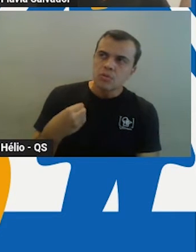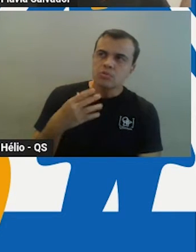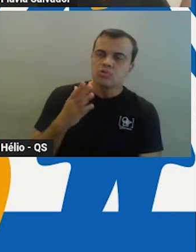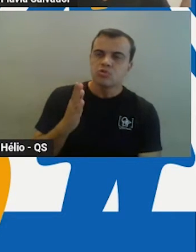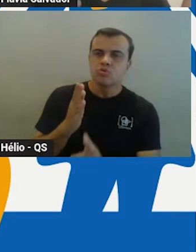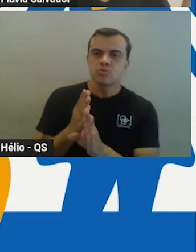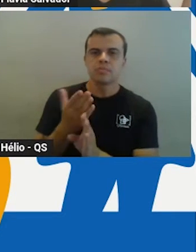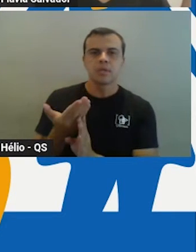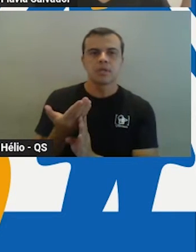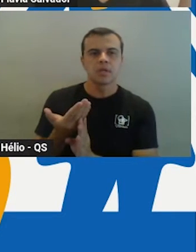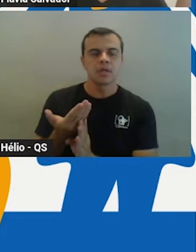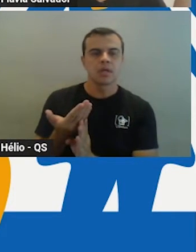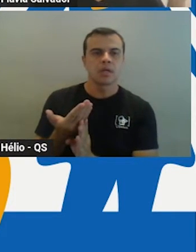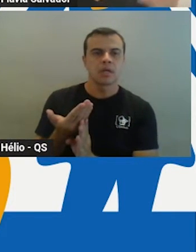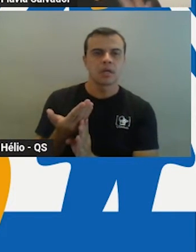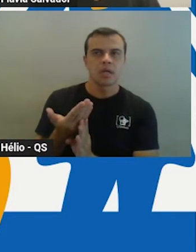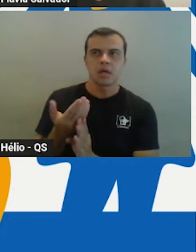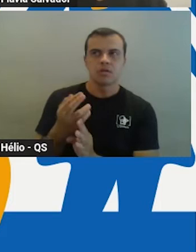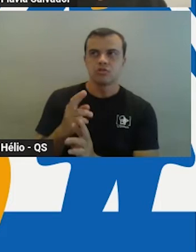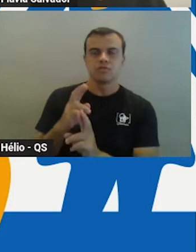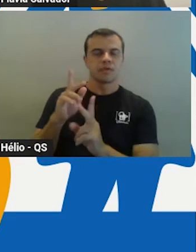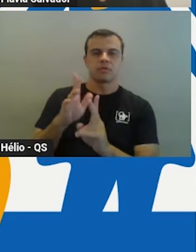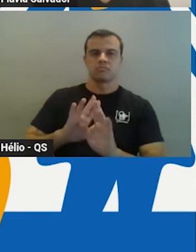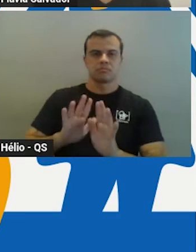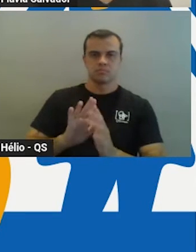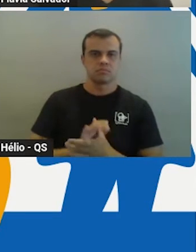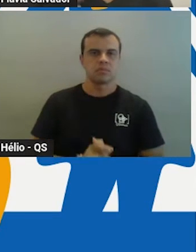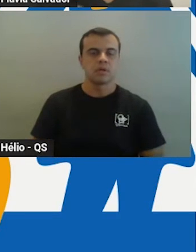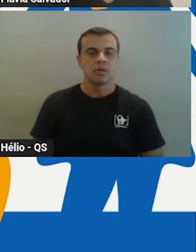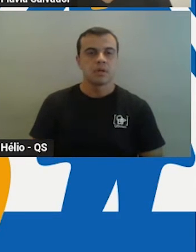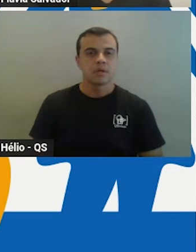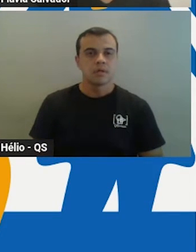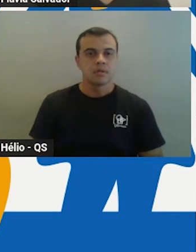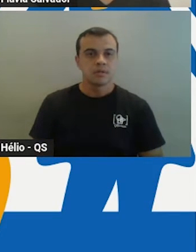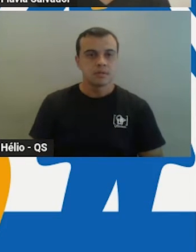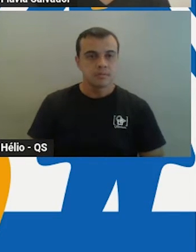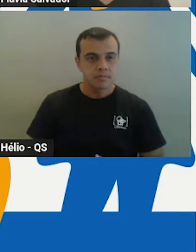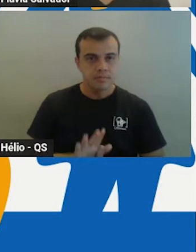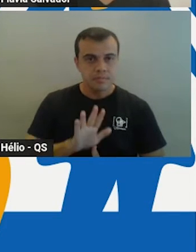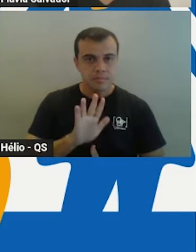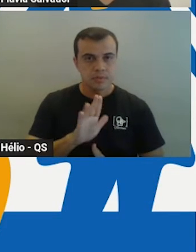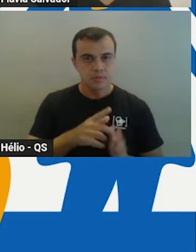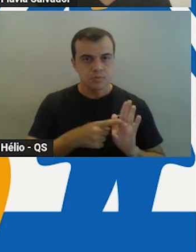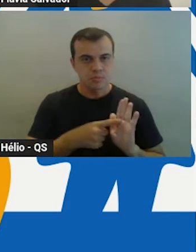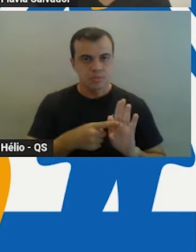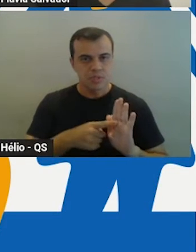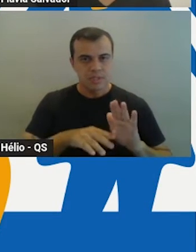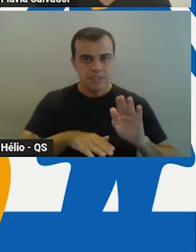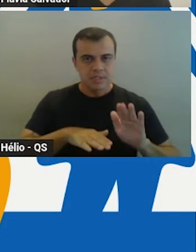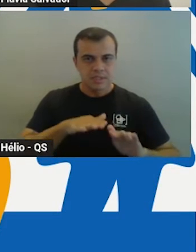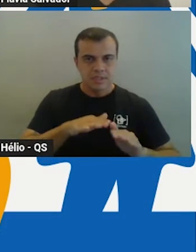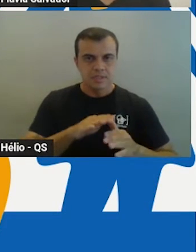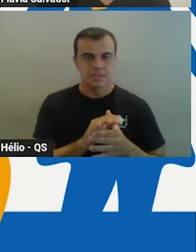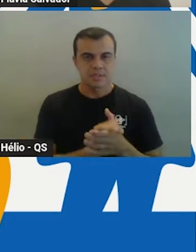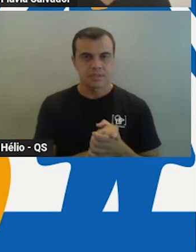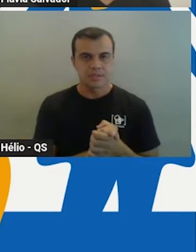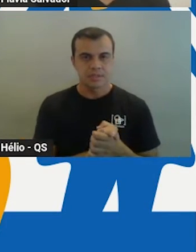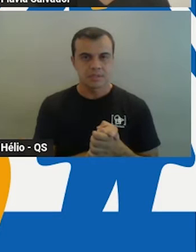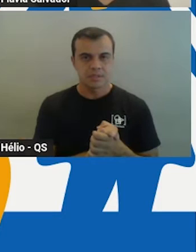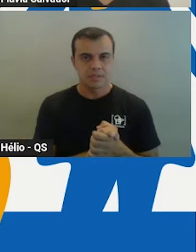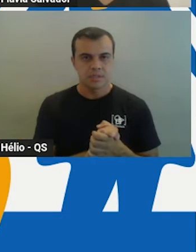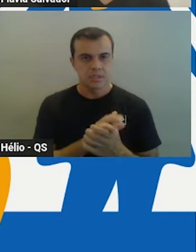descobri a lâmpada, né? Não. Mas é expor, às vezes, as pessoas a situações simples